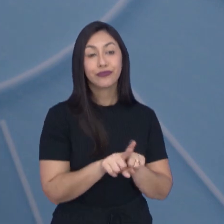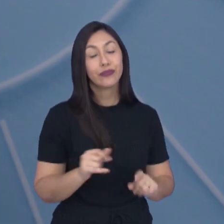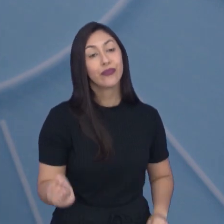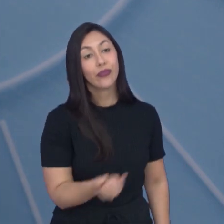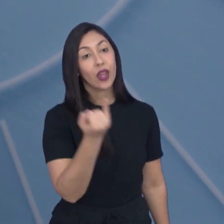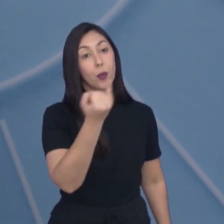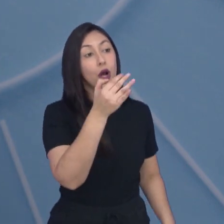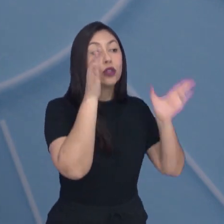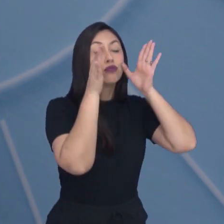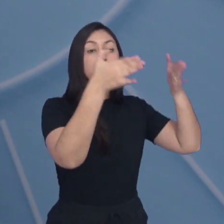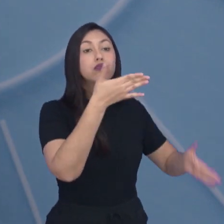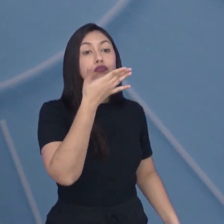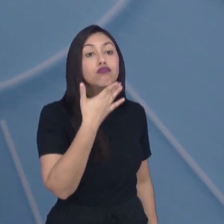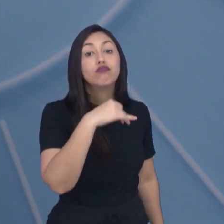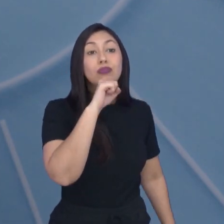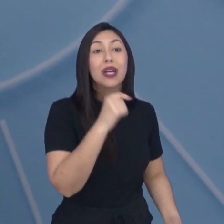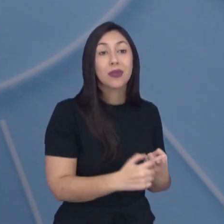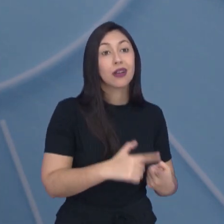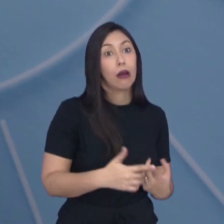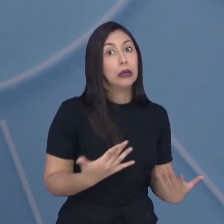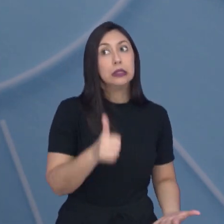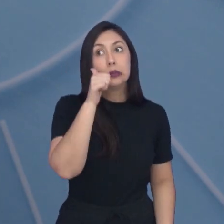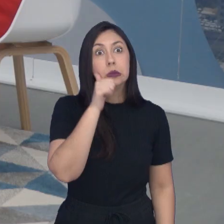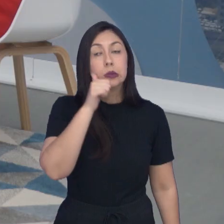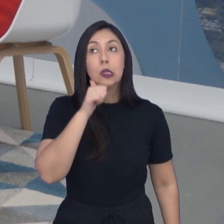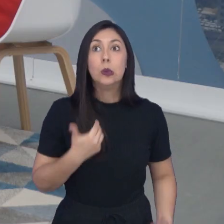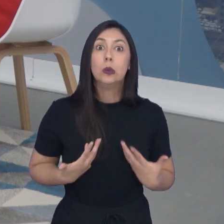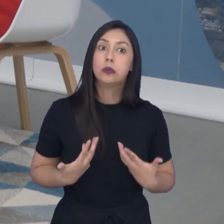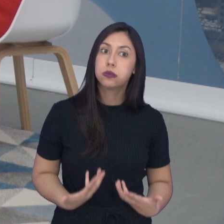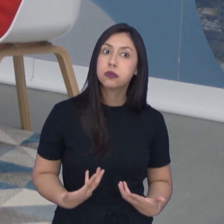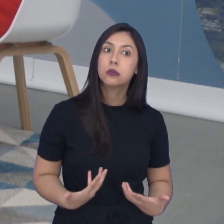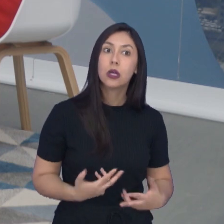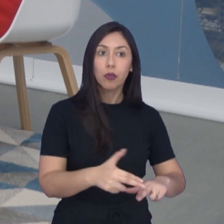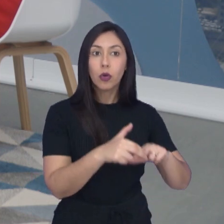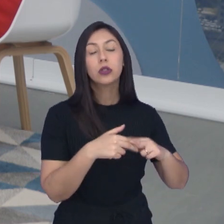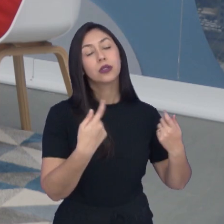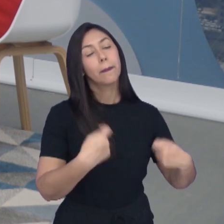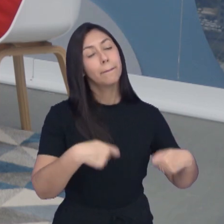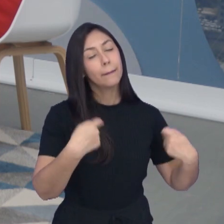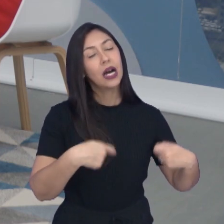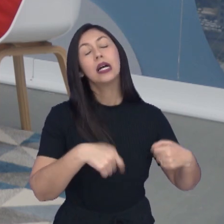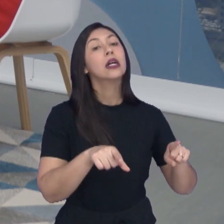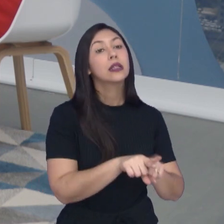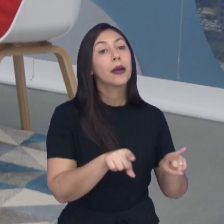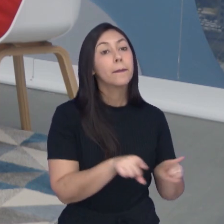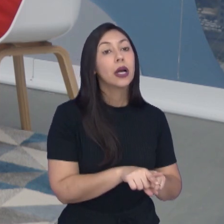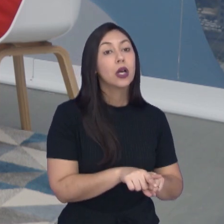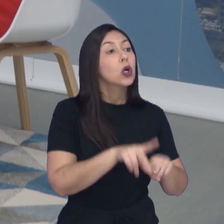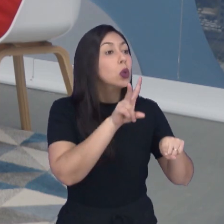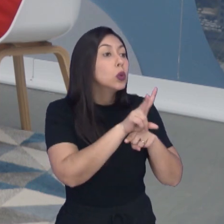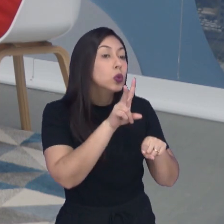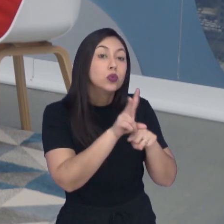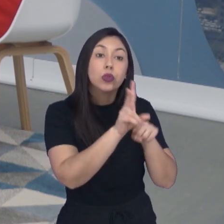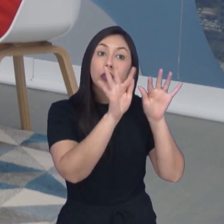pensar no pai também, até para não sobrecarregar a mulher, né, a mãe. Então é preciso pensar também nessa licença da